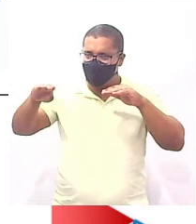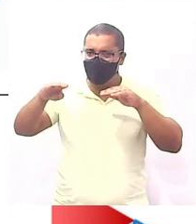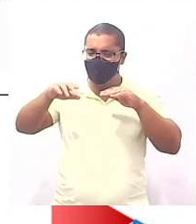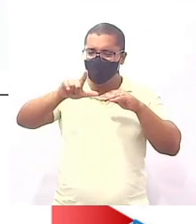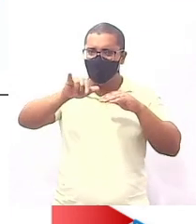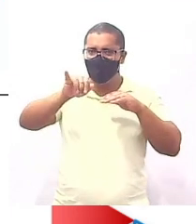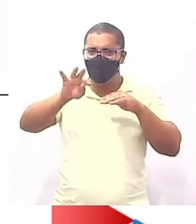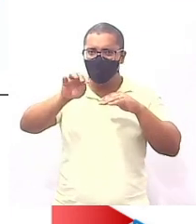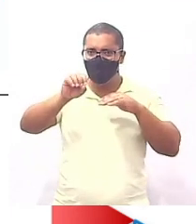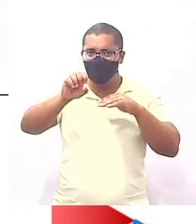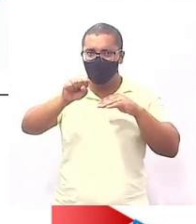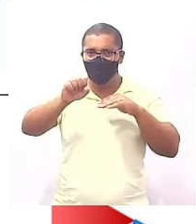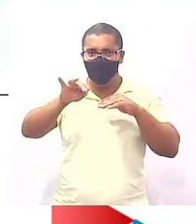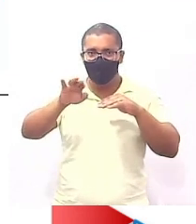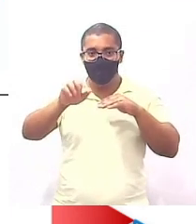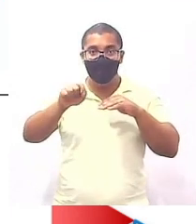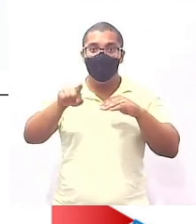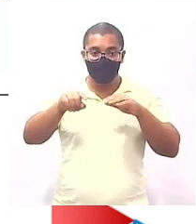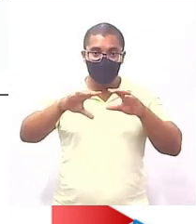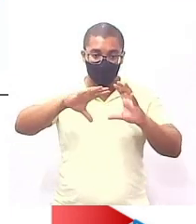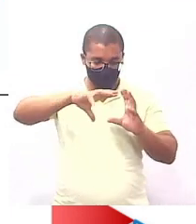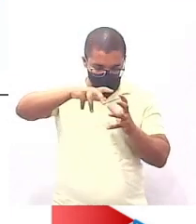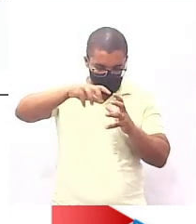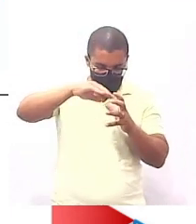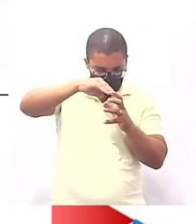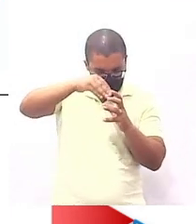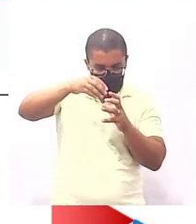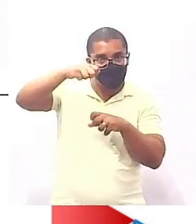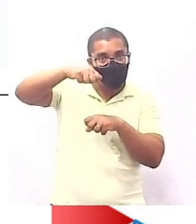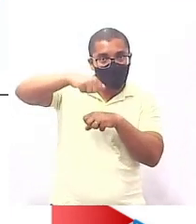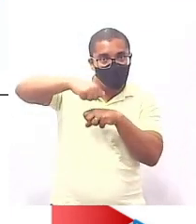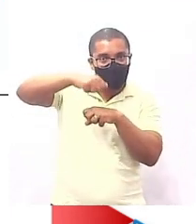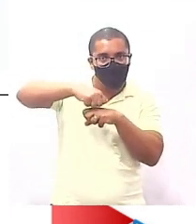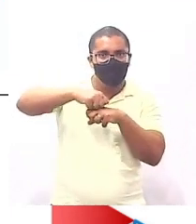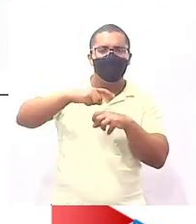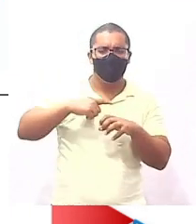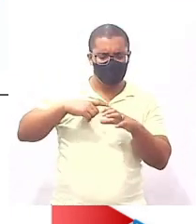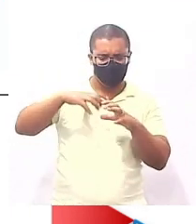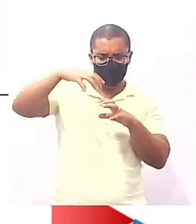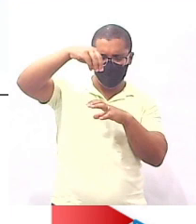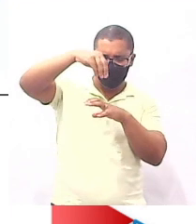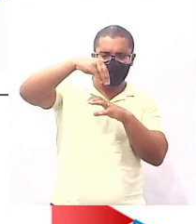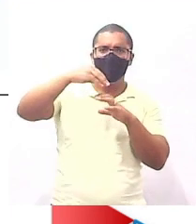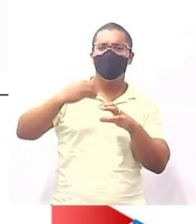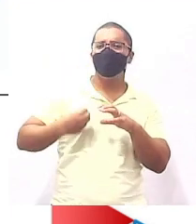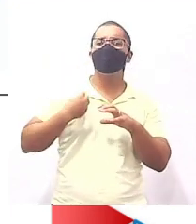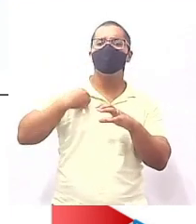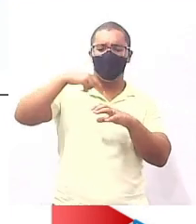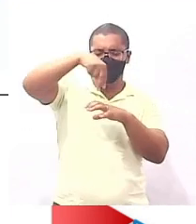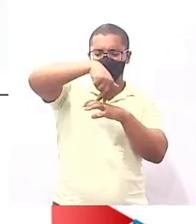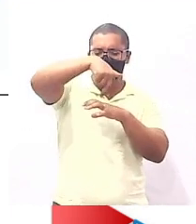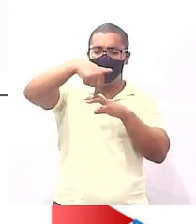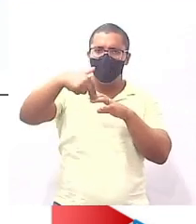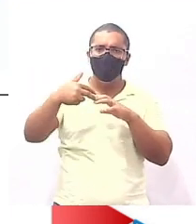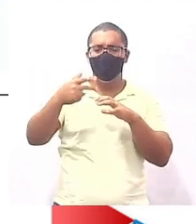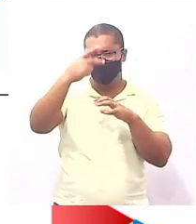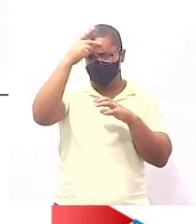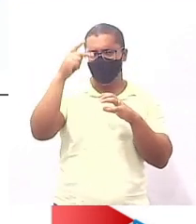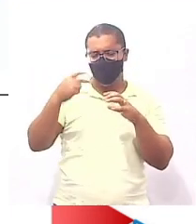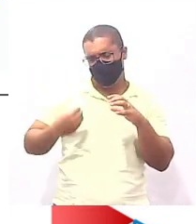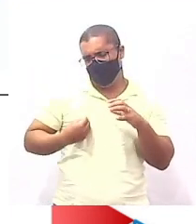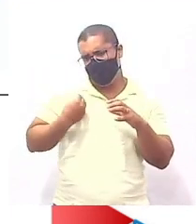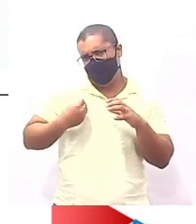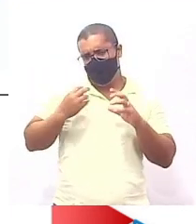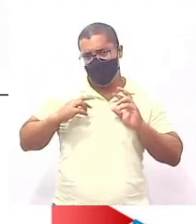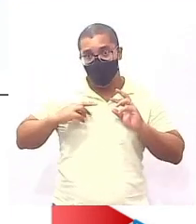planeta e que vai abrigar os seres humanos como também os seres vivos, que é bastante